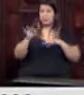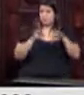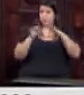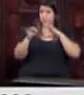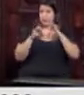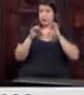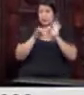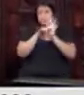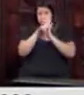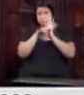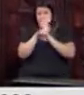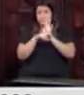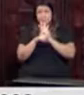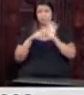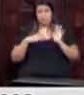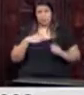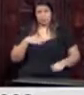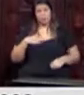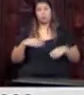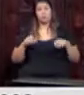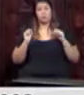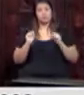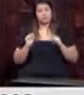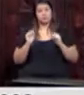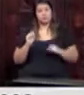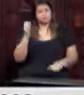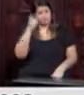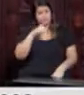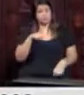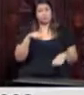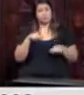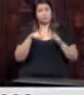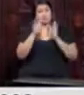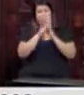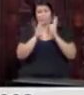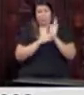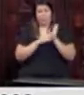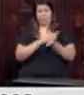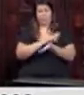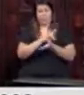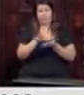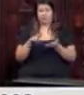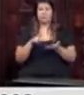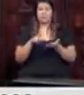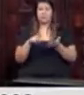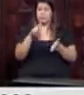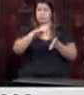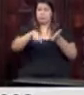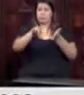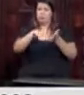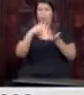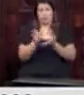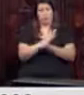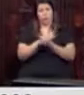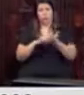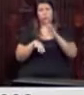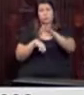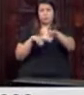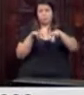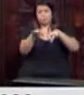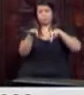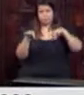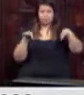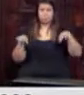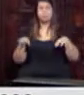eu mesmo tive a possibilidade de apresentar uma série de emendas, excluindo setores dos quais eu considerava